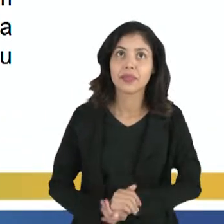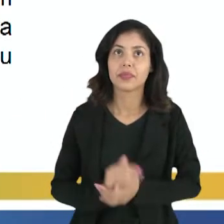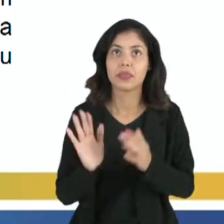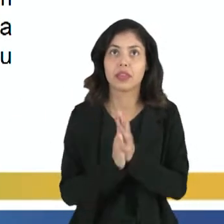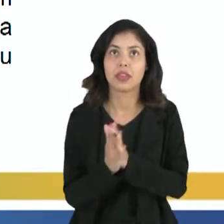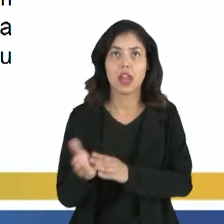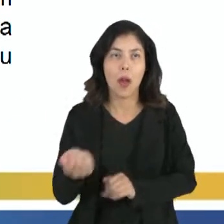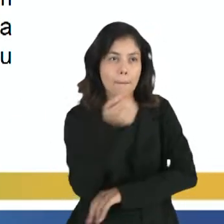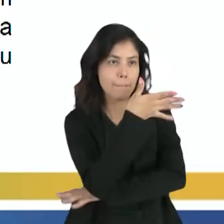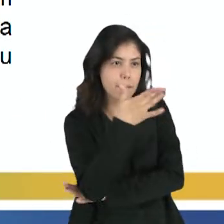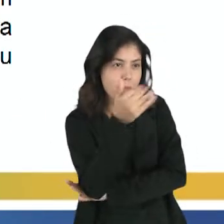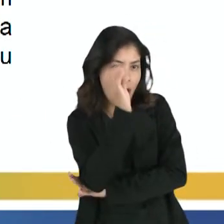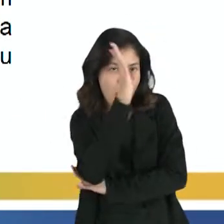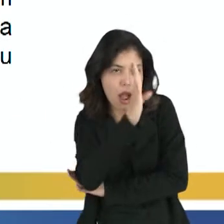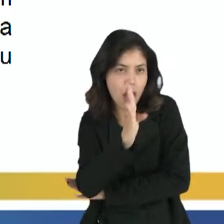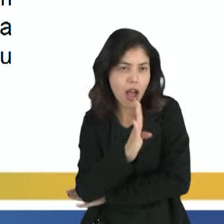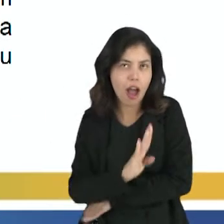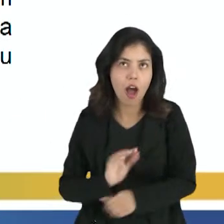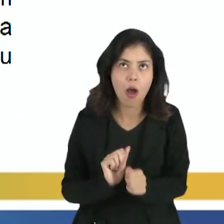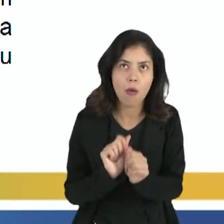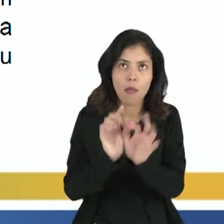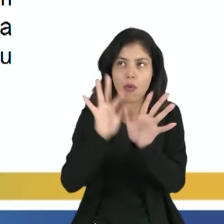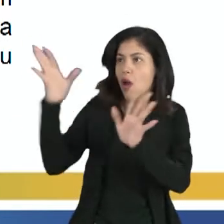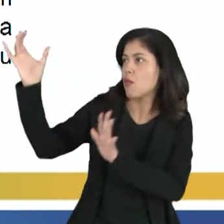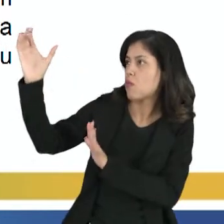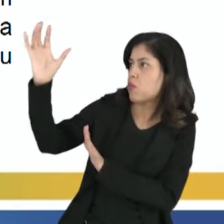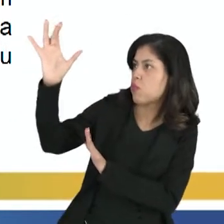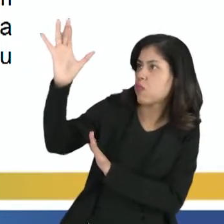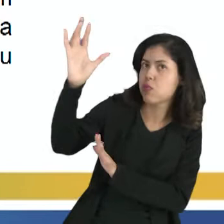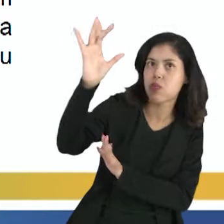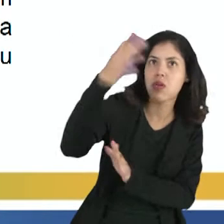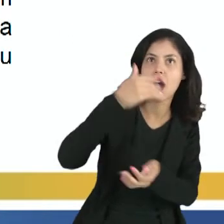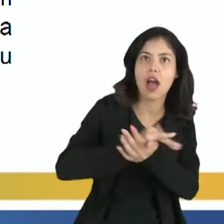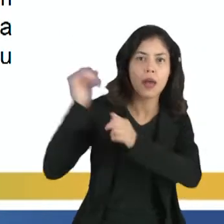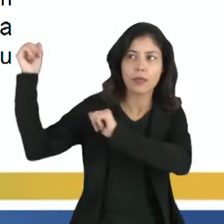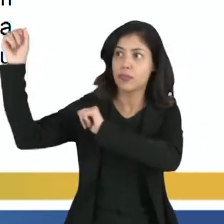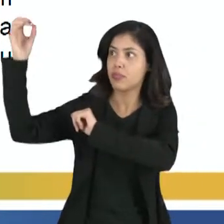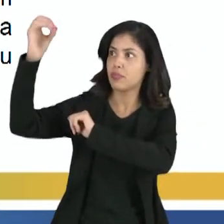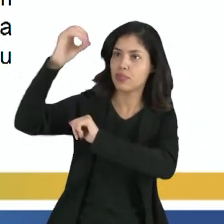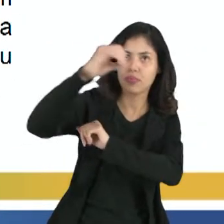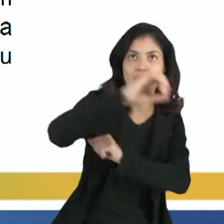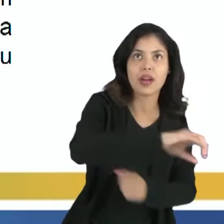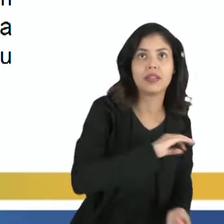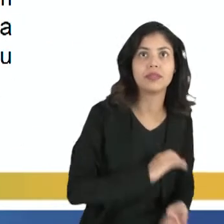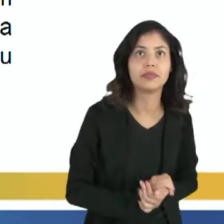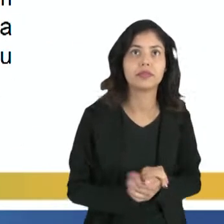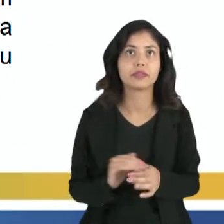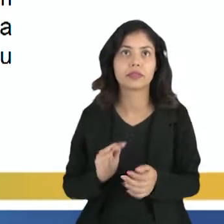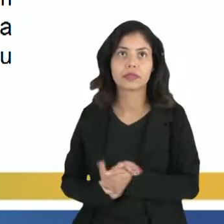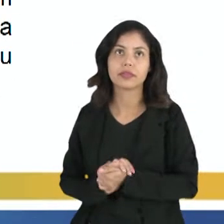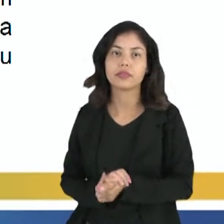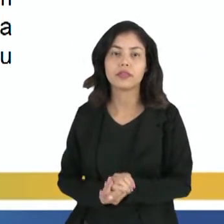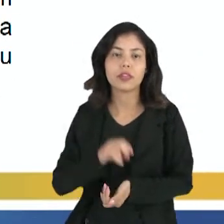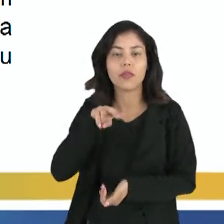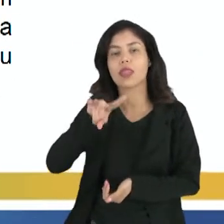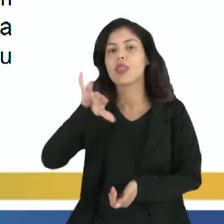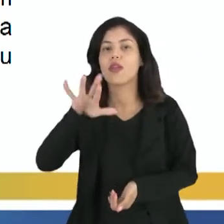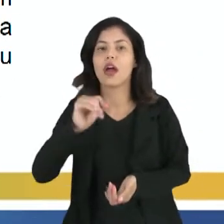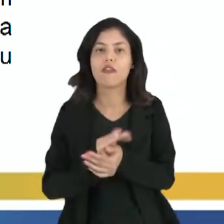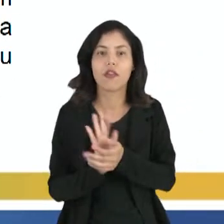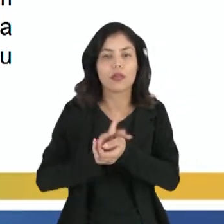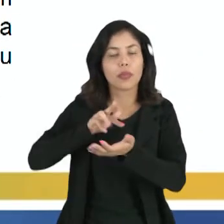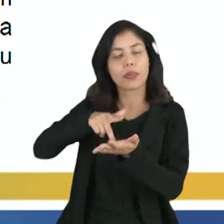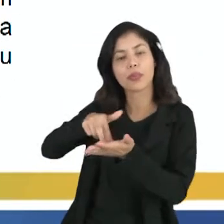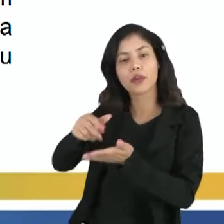um pavão branco, pousado no ar por cima dos telhados. Era uma noiva que caminhava pela